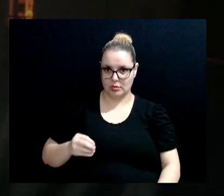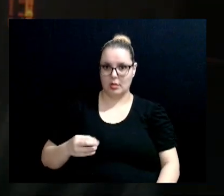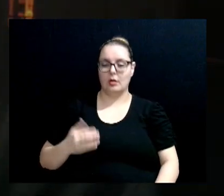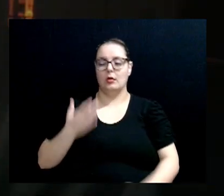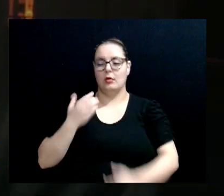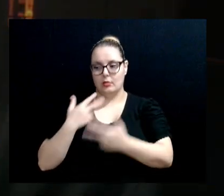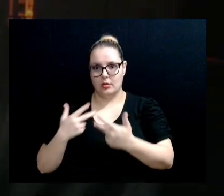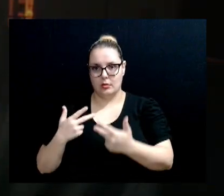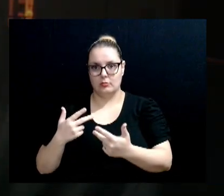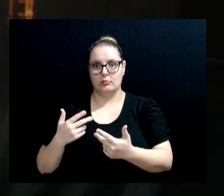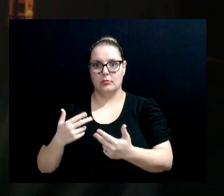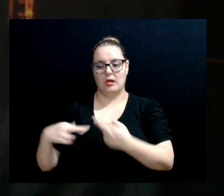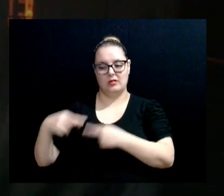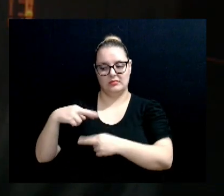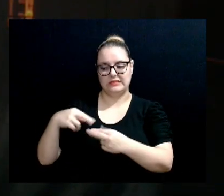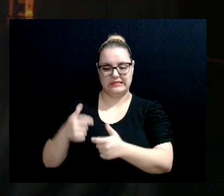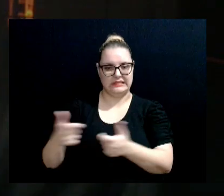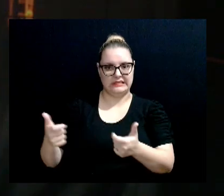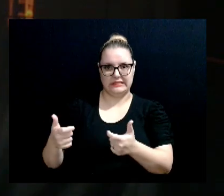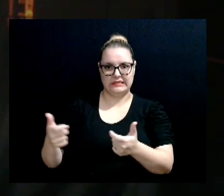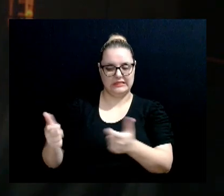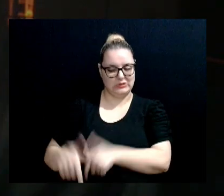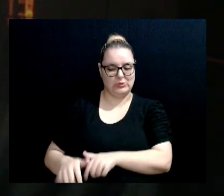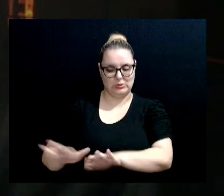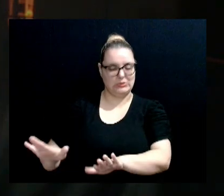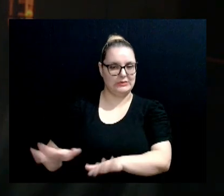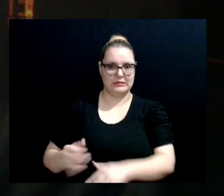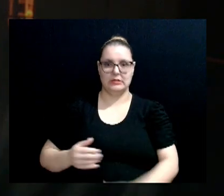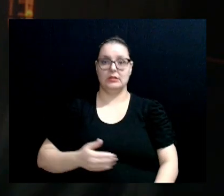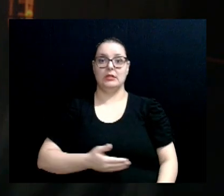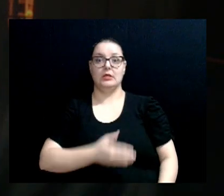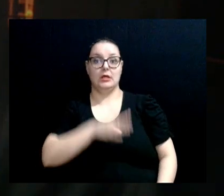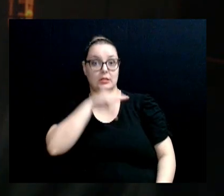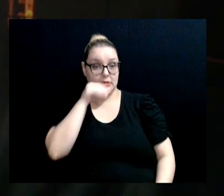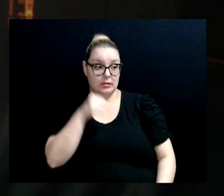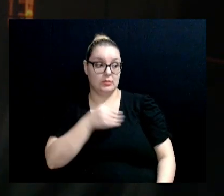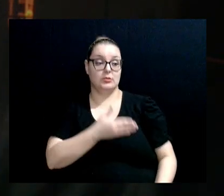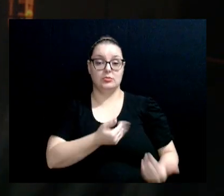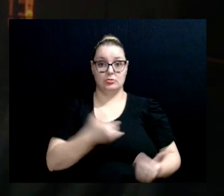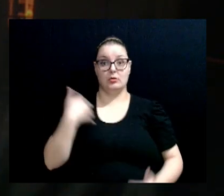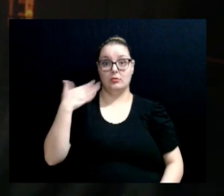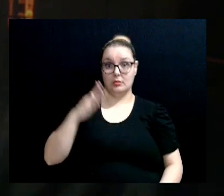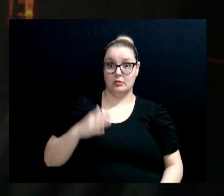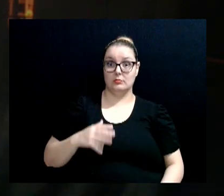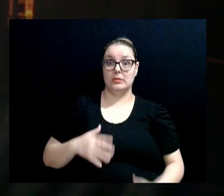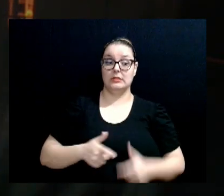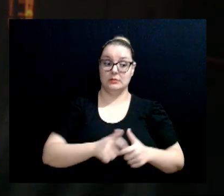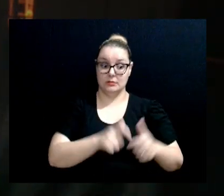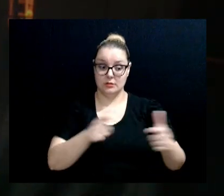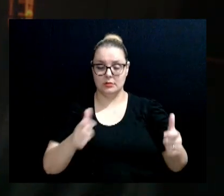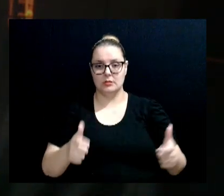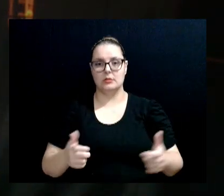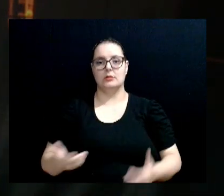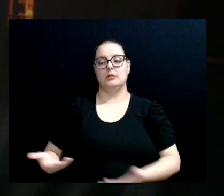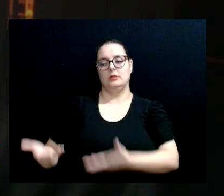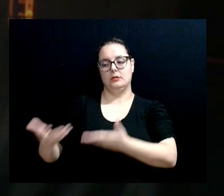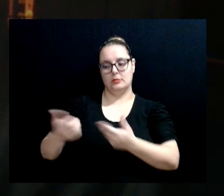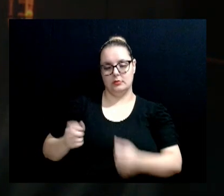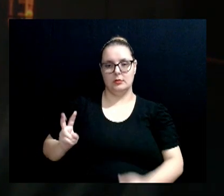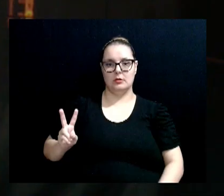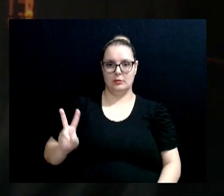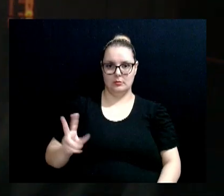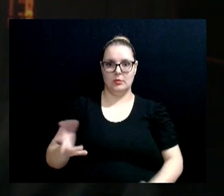entre adolescentes e jovens adultos. Então, para conversar sobre esse assunto tão importante, a gente recebe as nossas convidadas. Aqui no estúdio comigo,